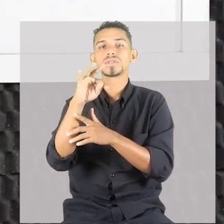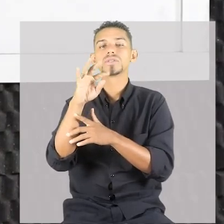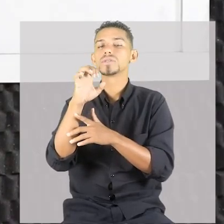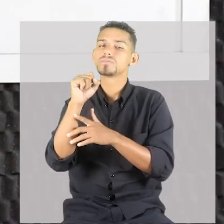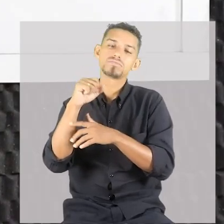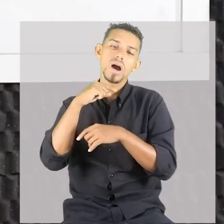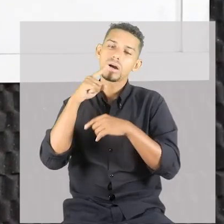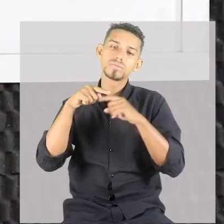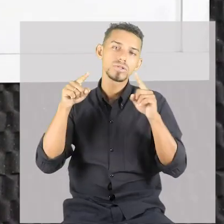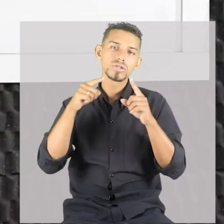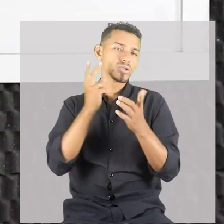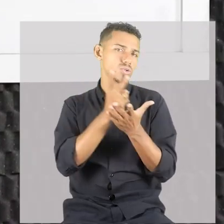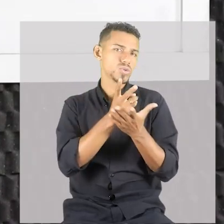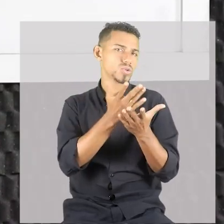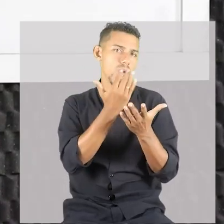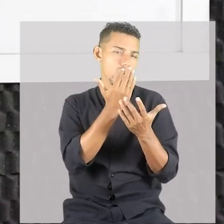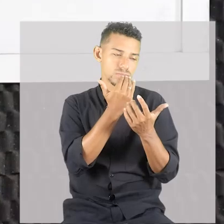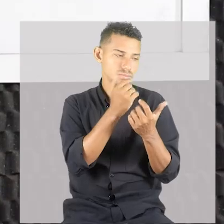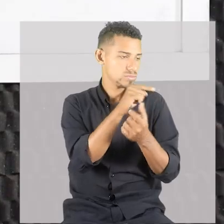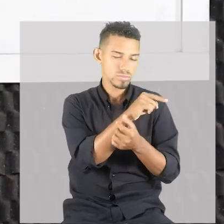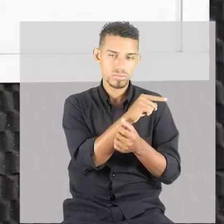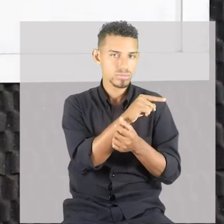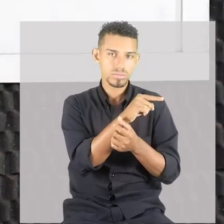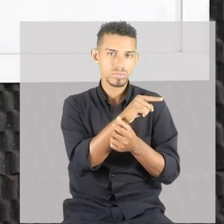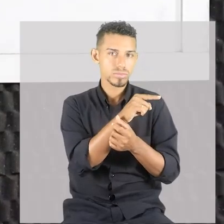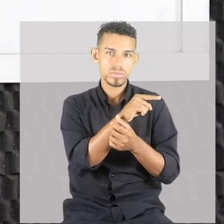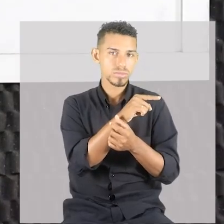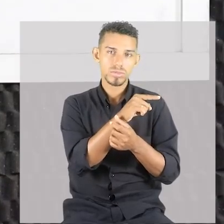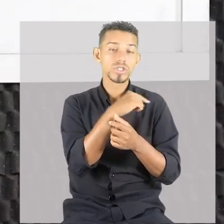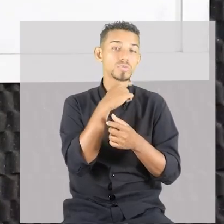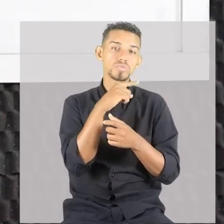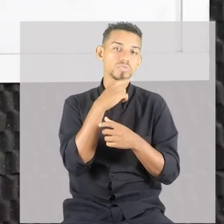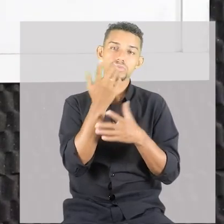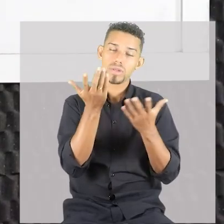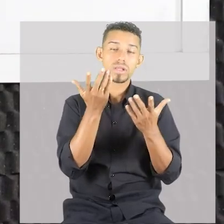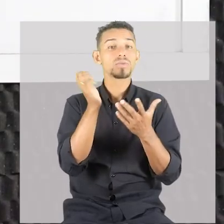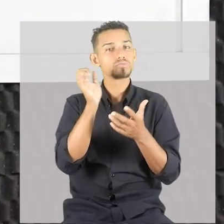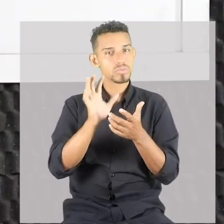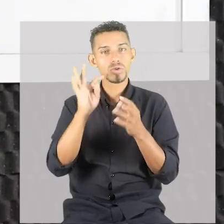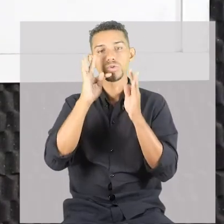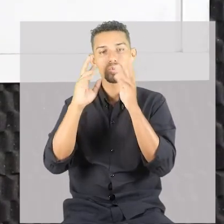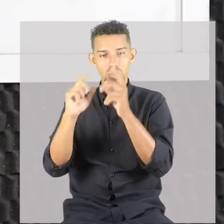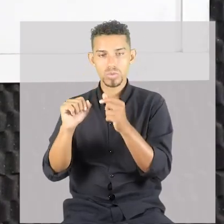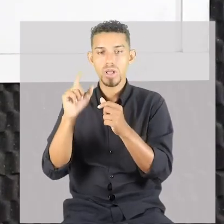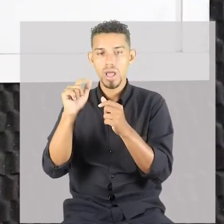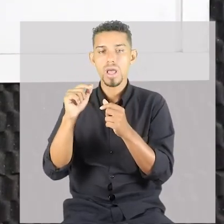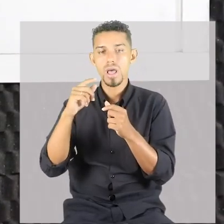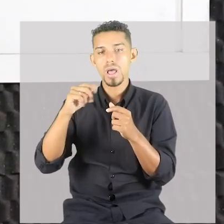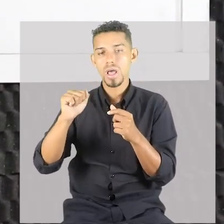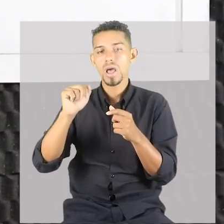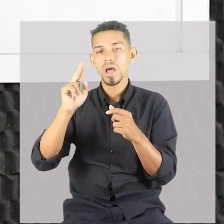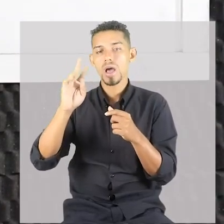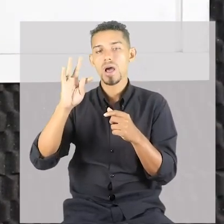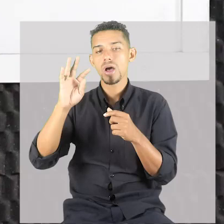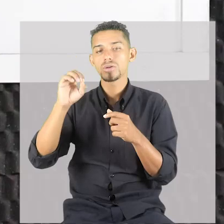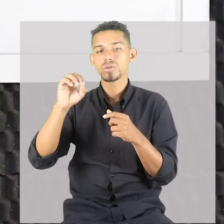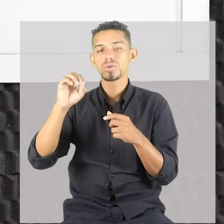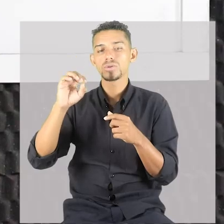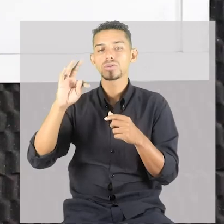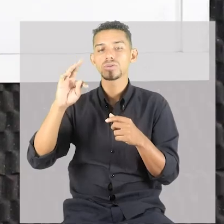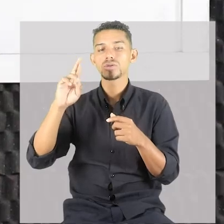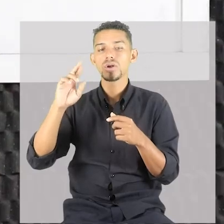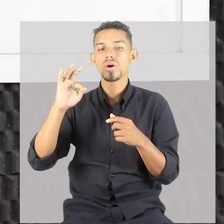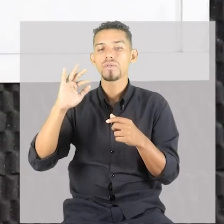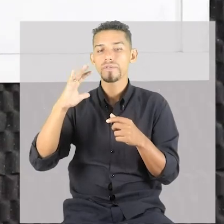não sobreviveria só com a carnivoria. Então, né, de uma maneira geral, toda planta é autotrófica, tá certo?